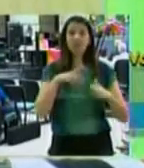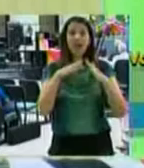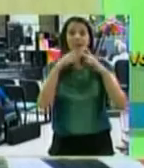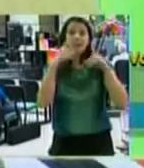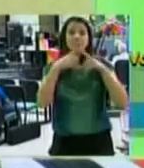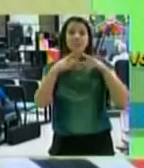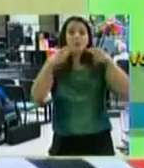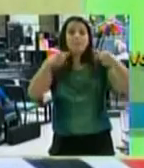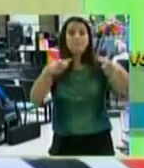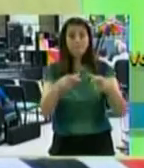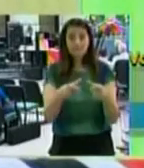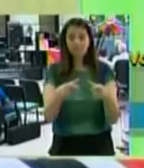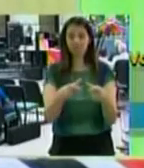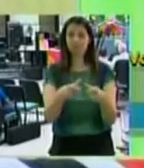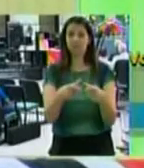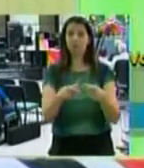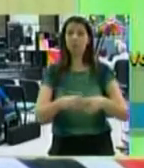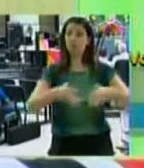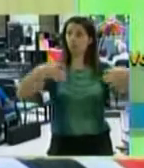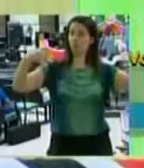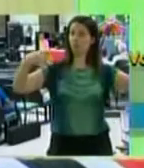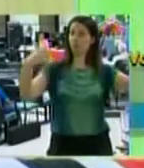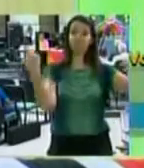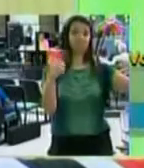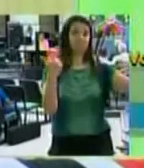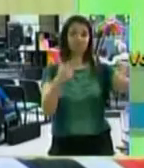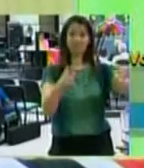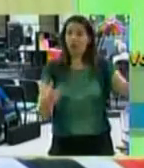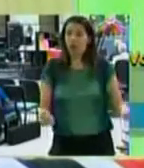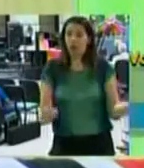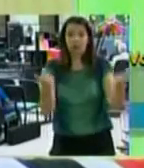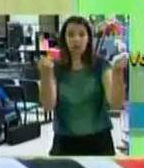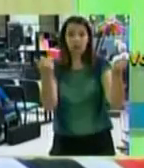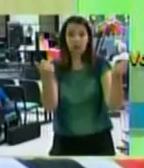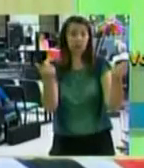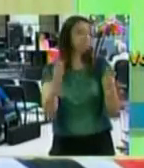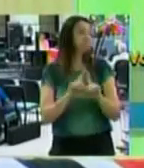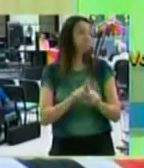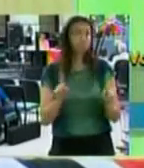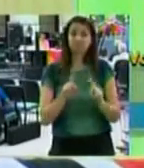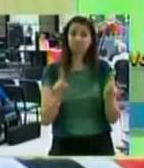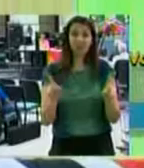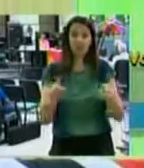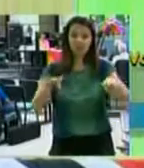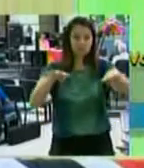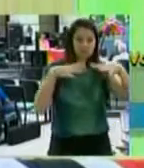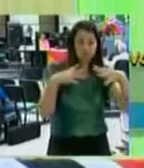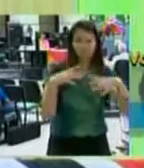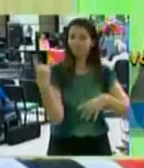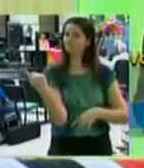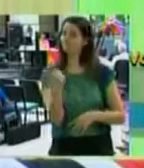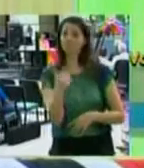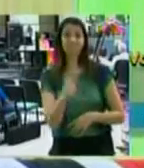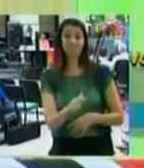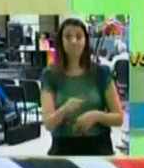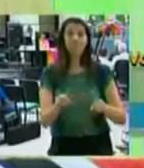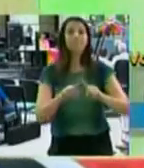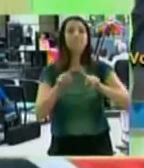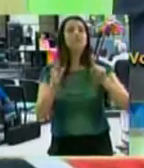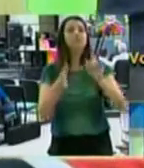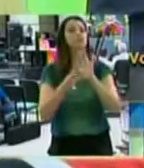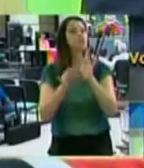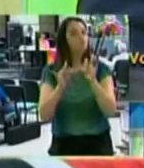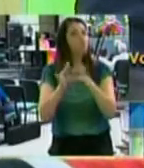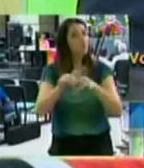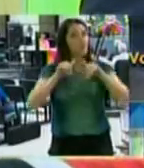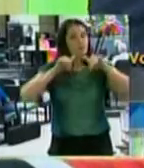pequena. Não era uma igreja grande. Não era uma igreja rica. Não chamava muito a atenção. Mas Jesus está dizendo a